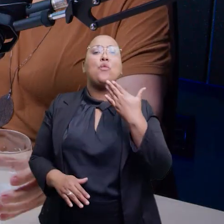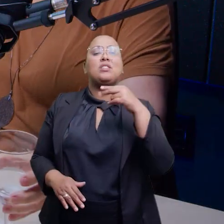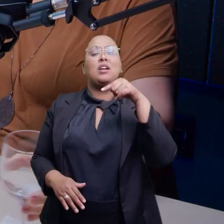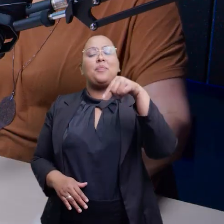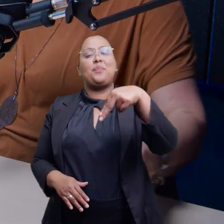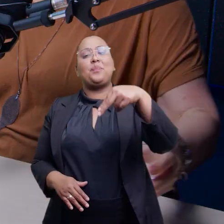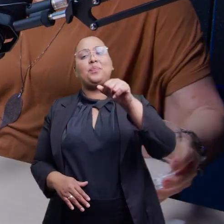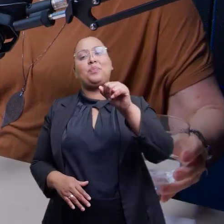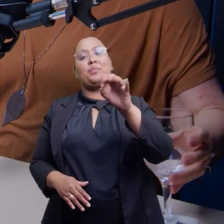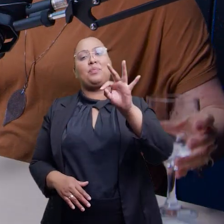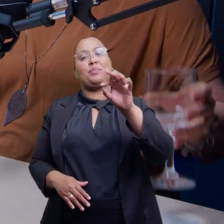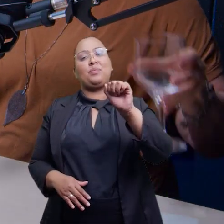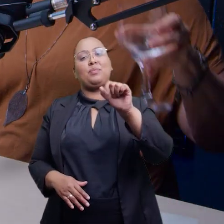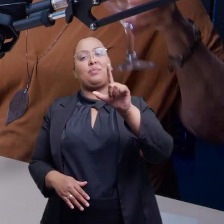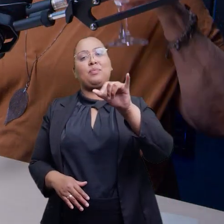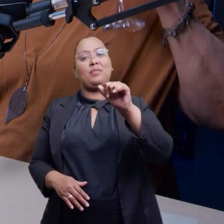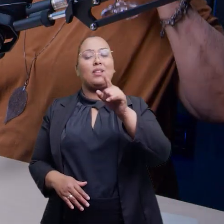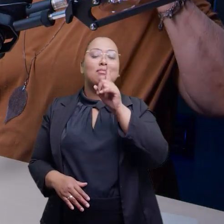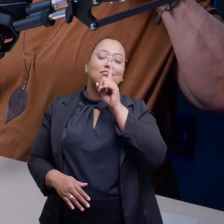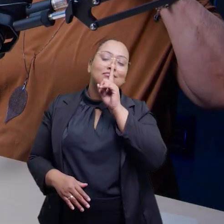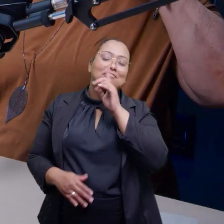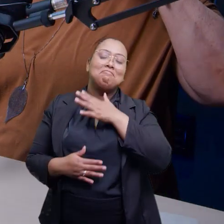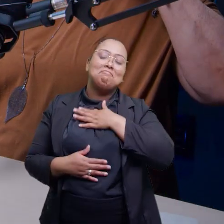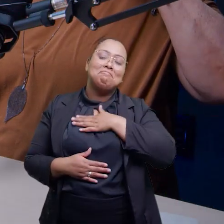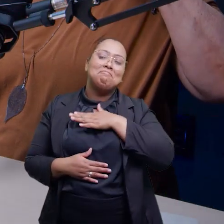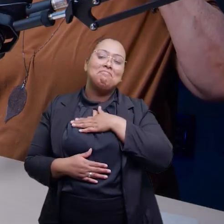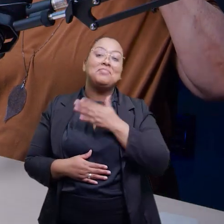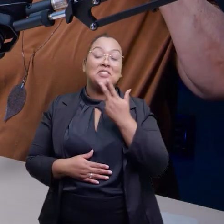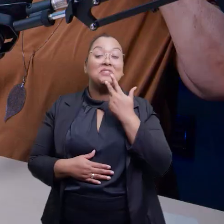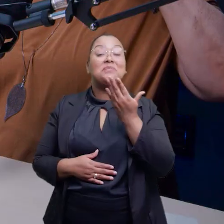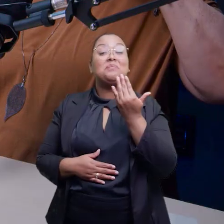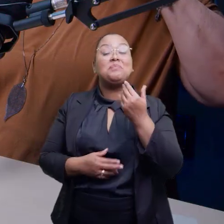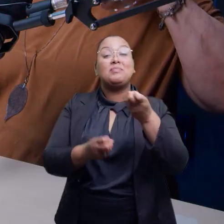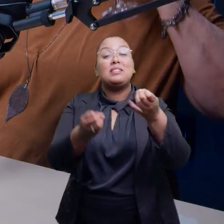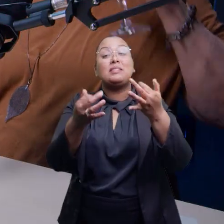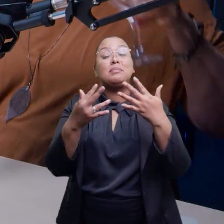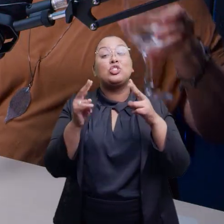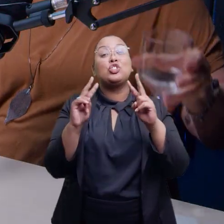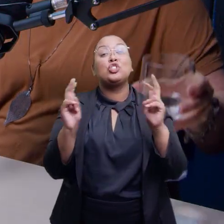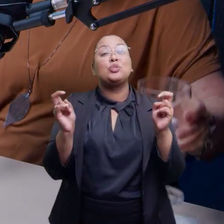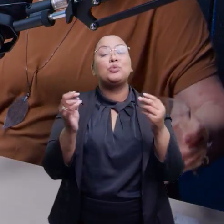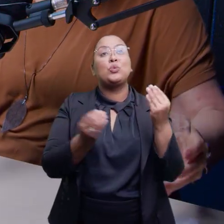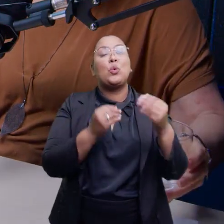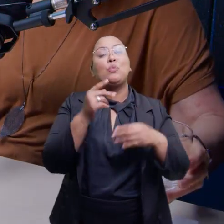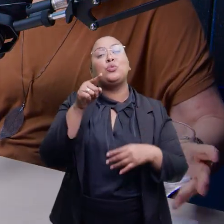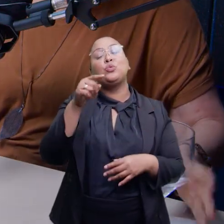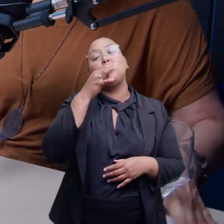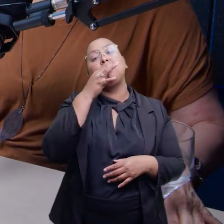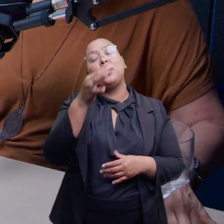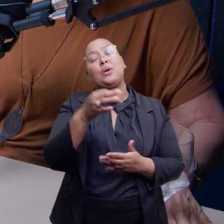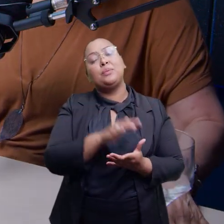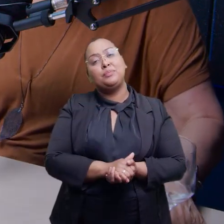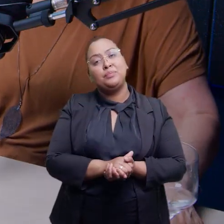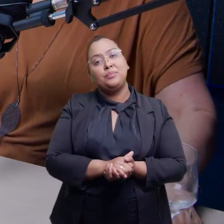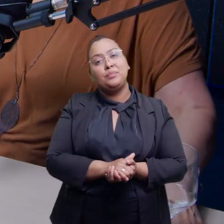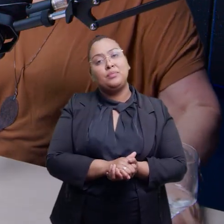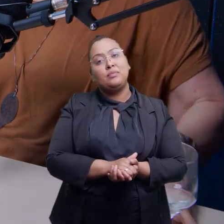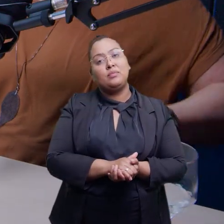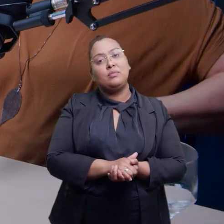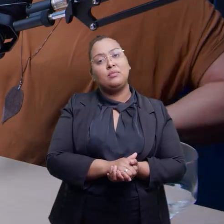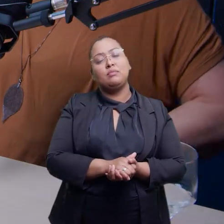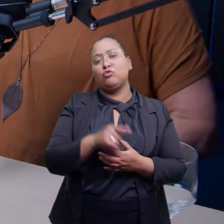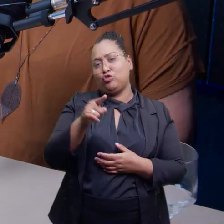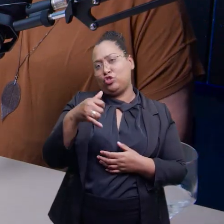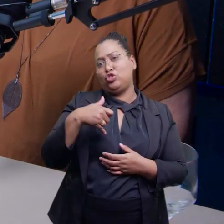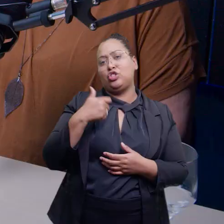falar com a Natália, né? A Natália agora está um pouquinho caladinha, falar com a gente sobre como que você vê isso, né? Você